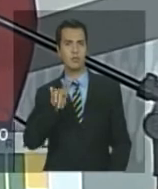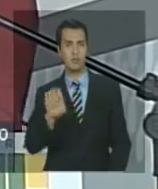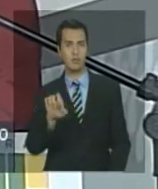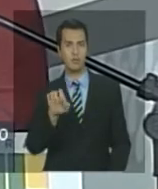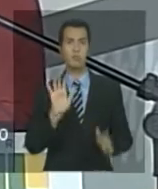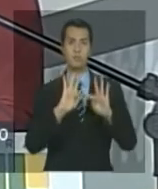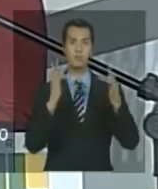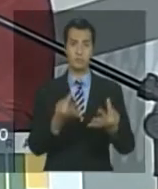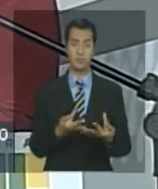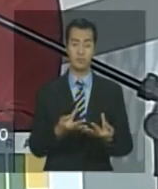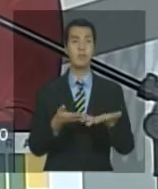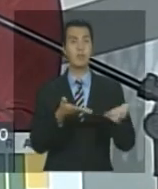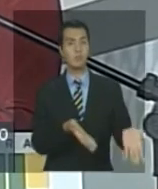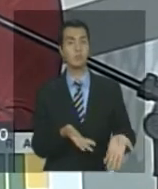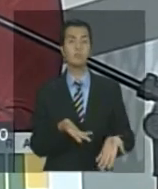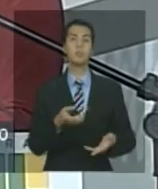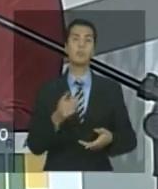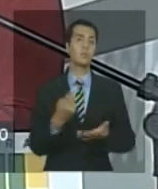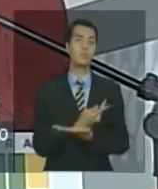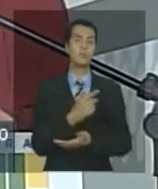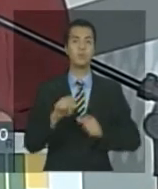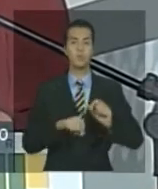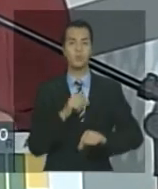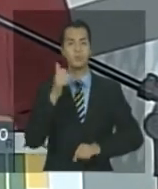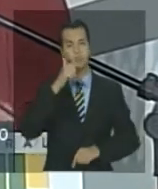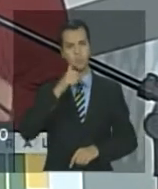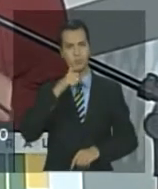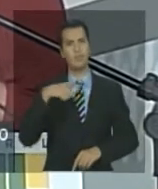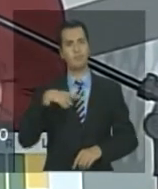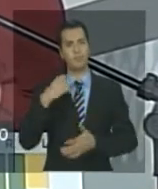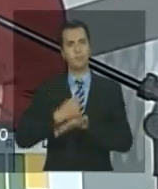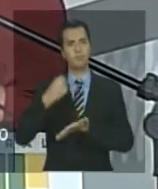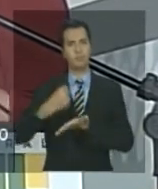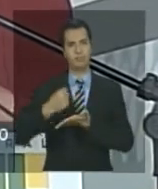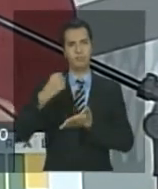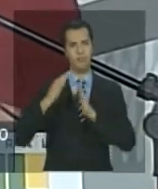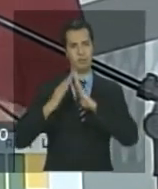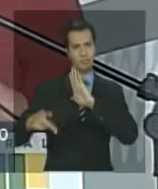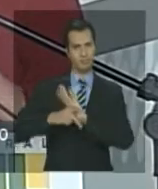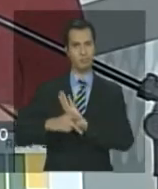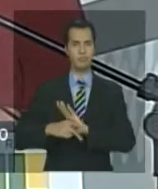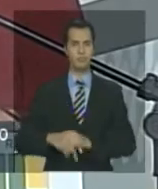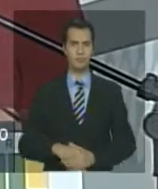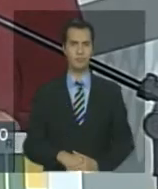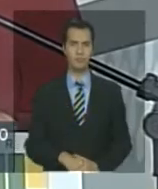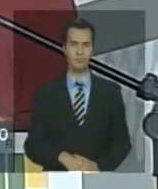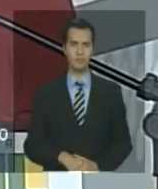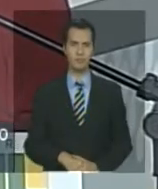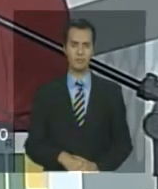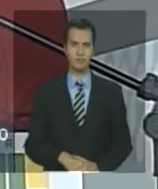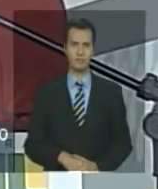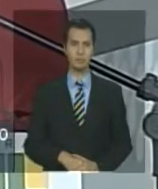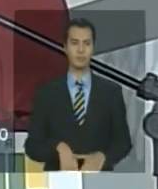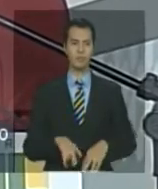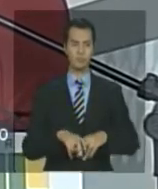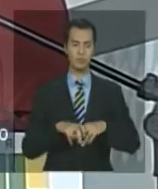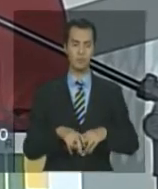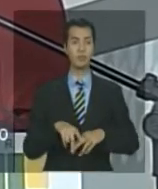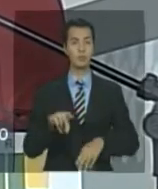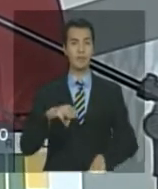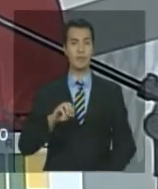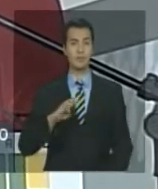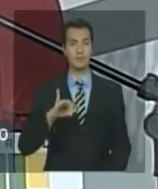famílias. Daí porque são as mulheres que detêm. É por isso que eu acho que o Amartya Sen tem toda a